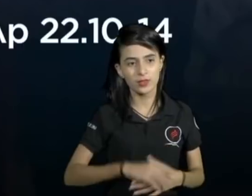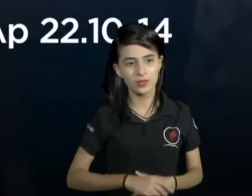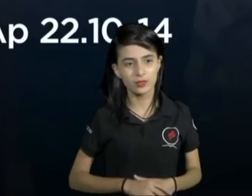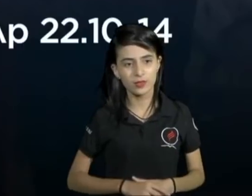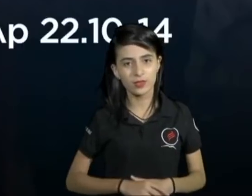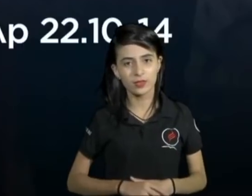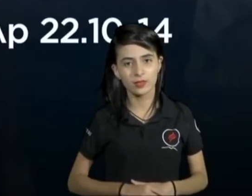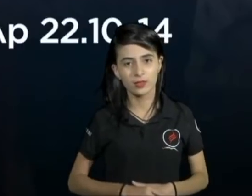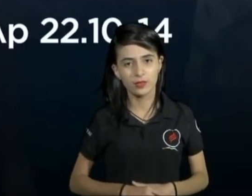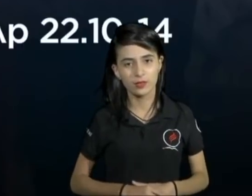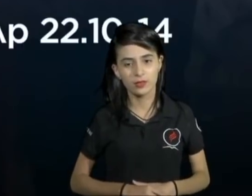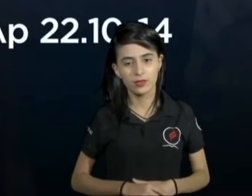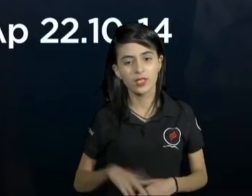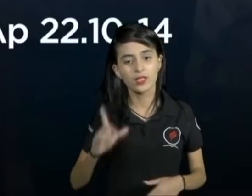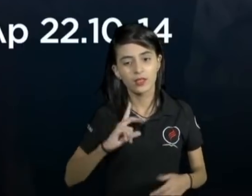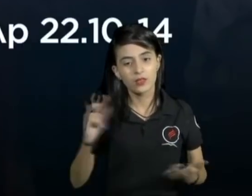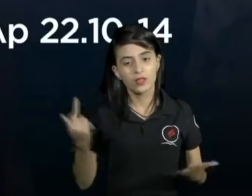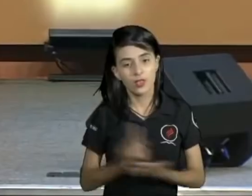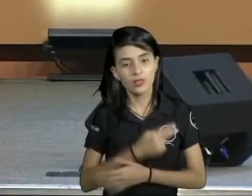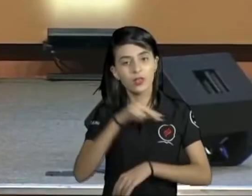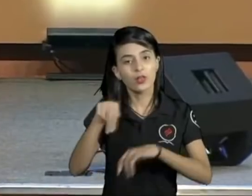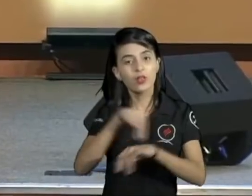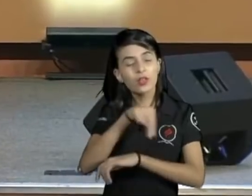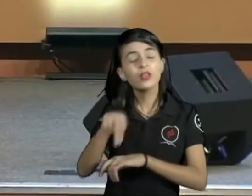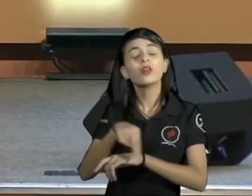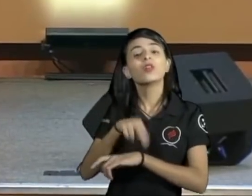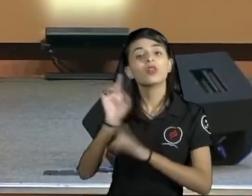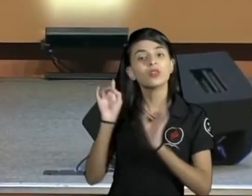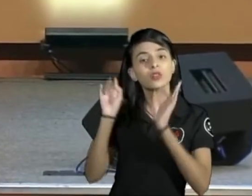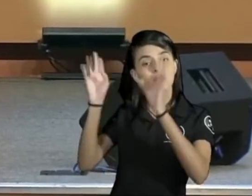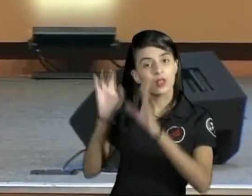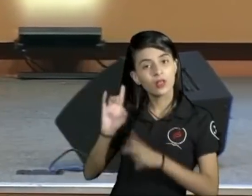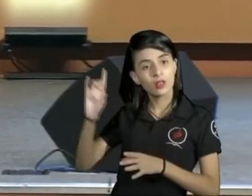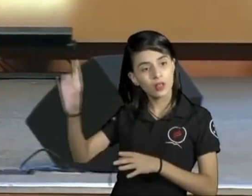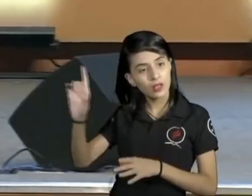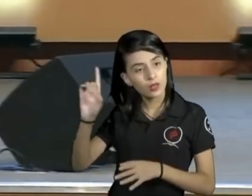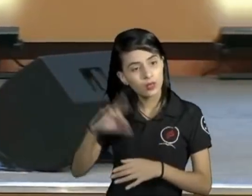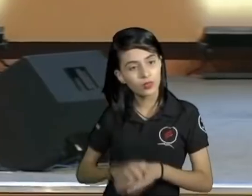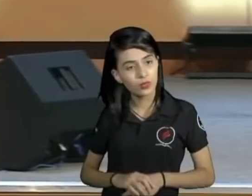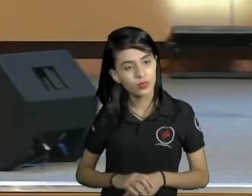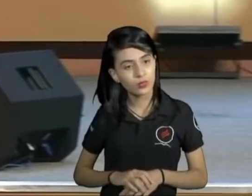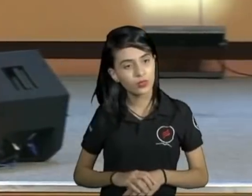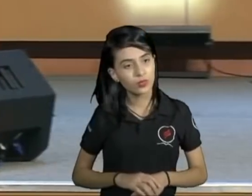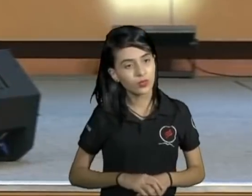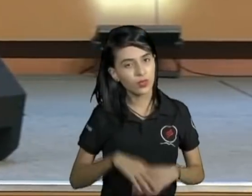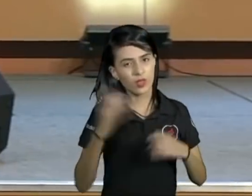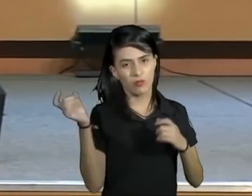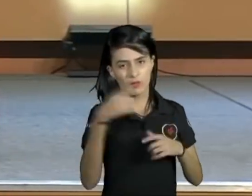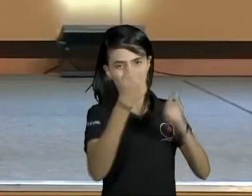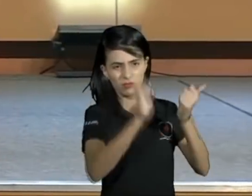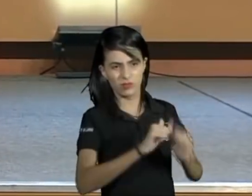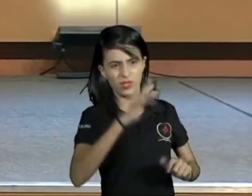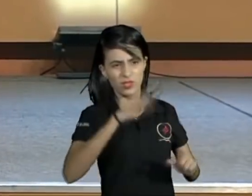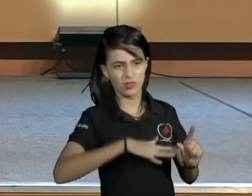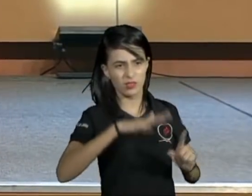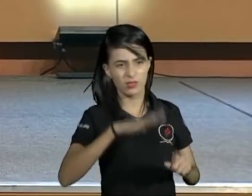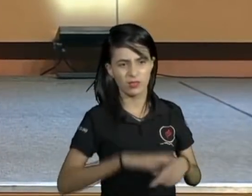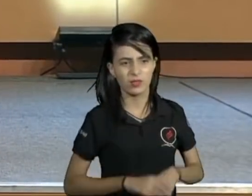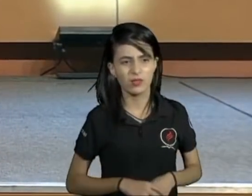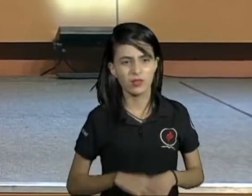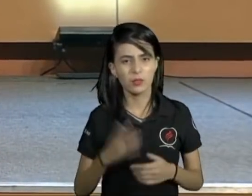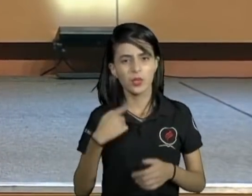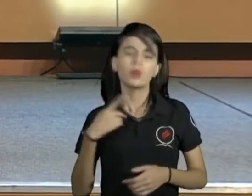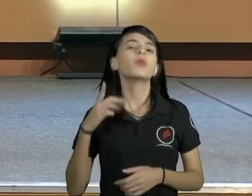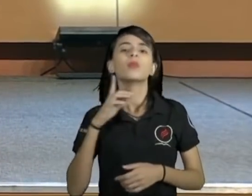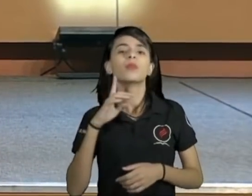assim Houve alguma nação que deixasse o seu Deus posto não serem Deuses e o